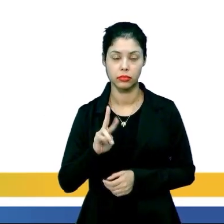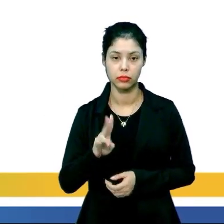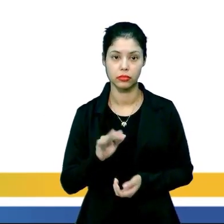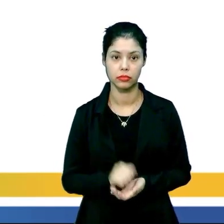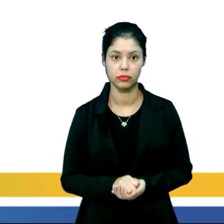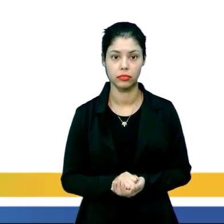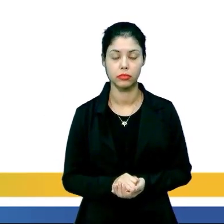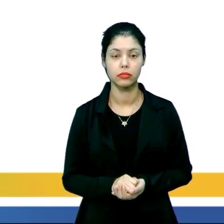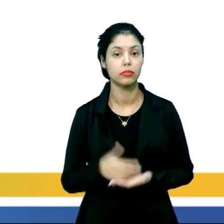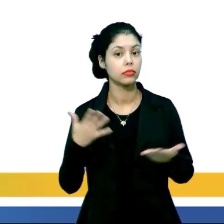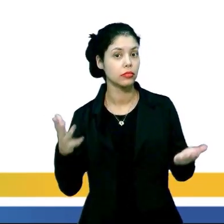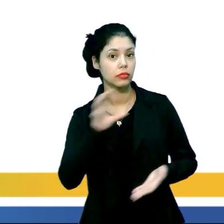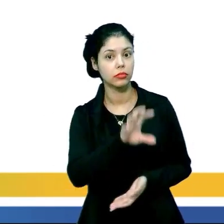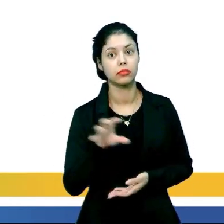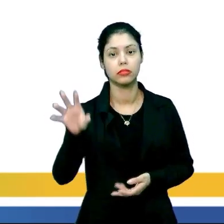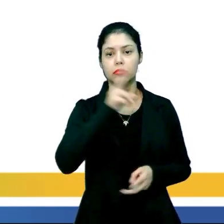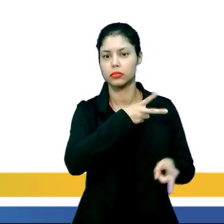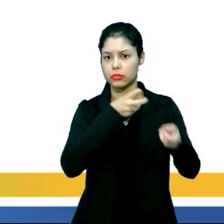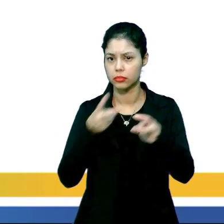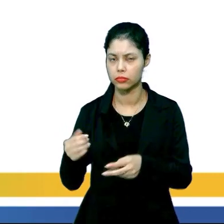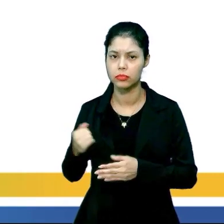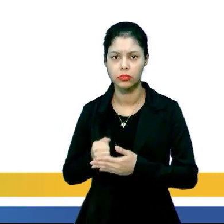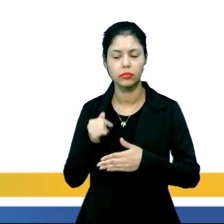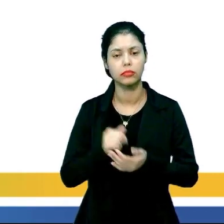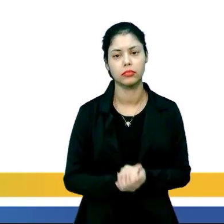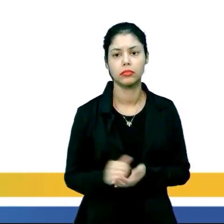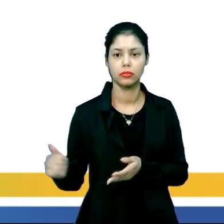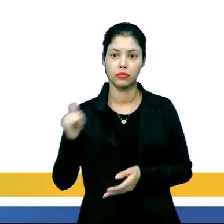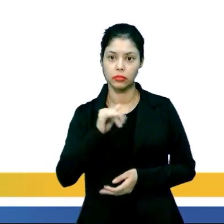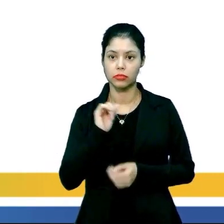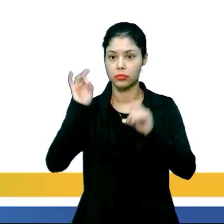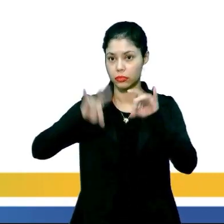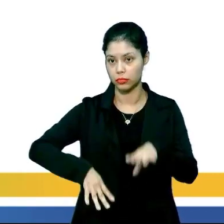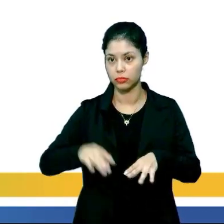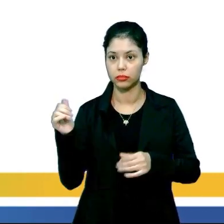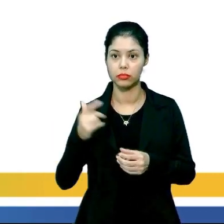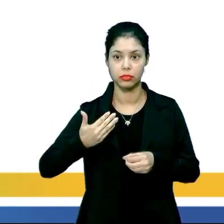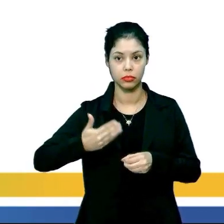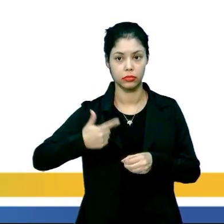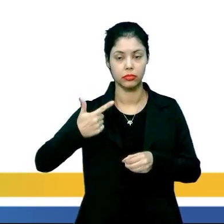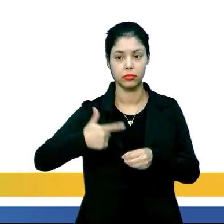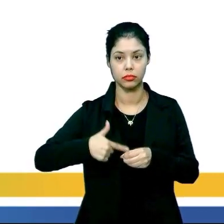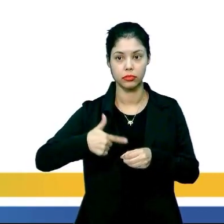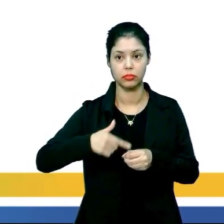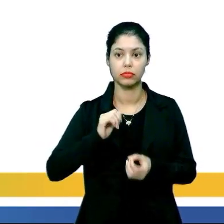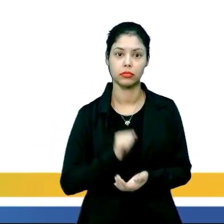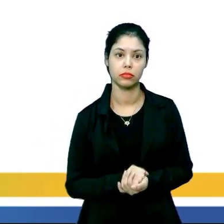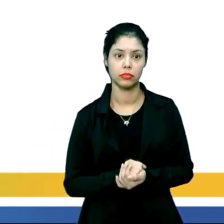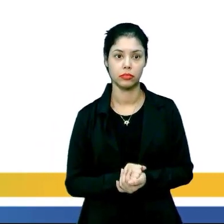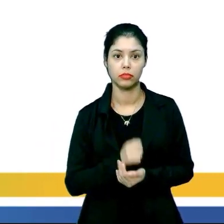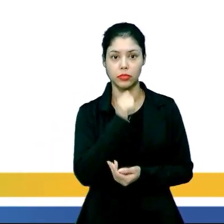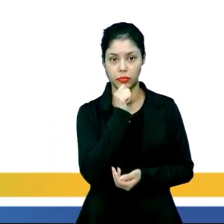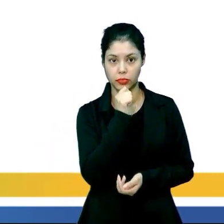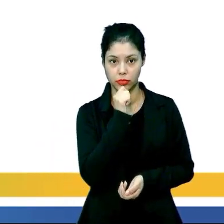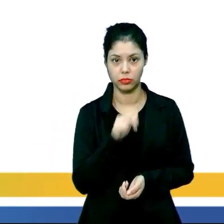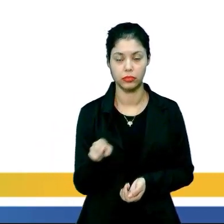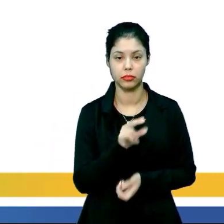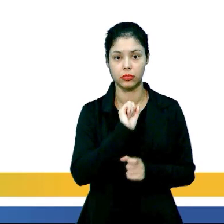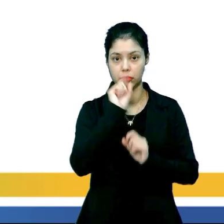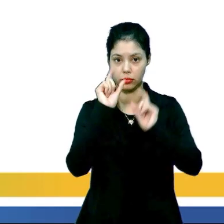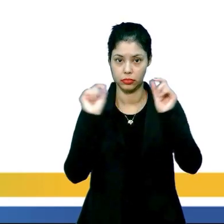22 litros. Pelo mapa, observou que no trajeto da viagem, o último posto disponível para